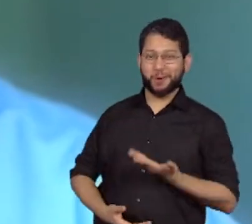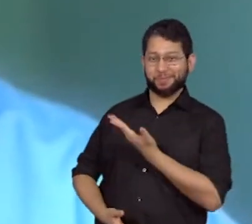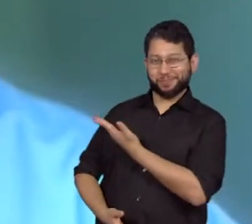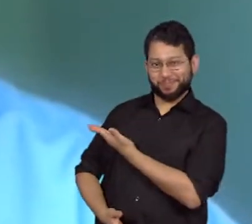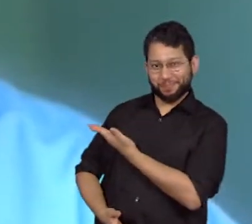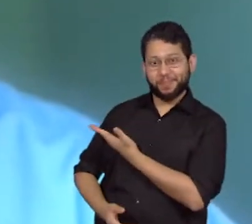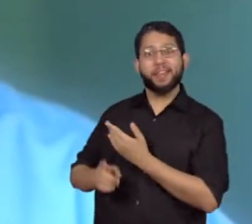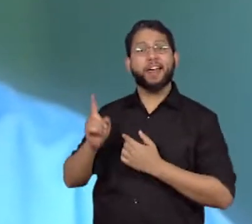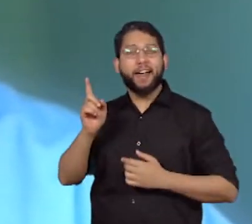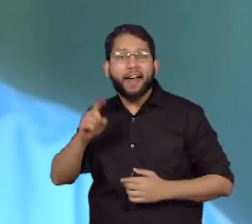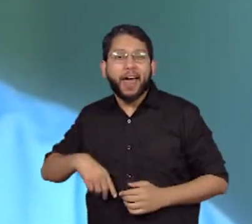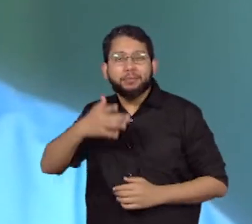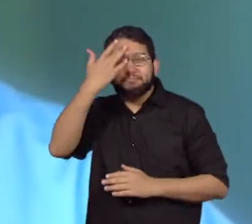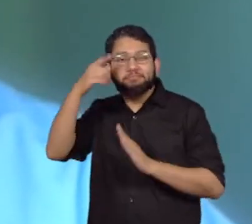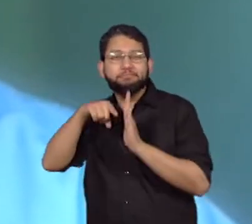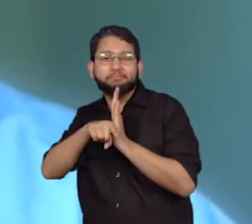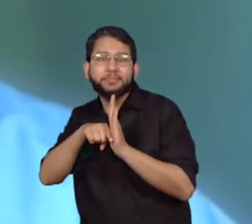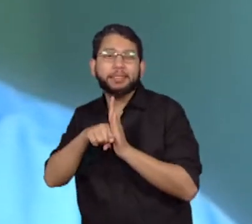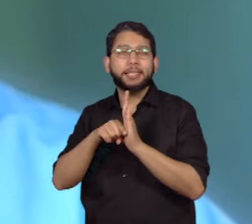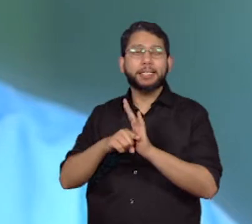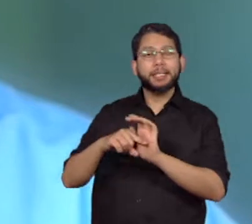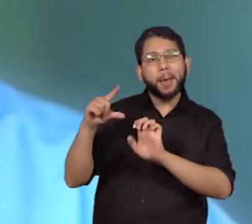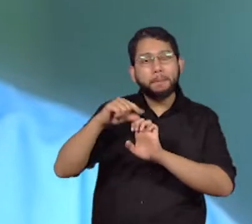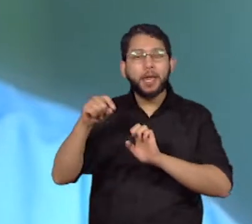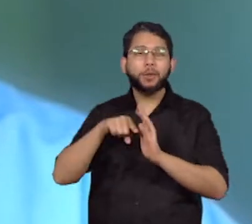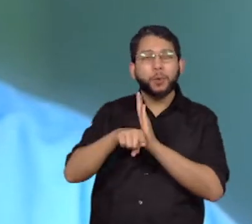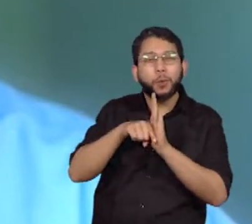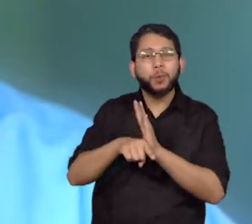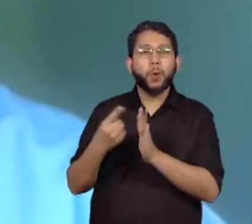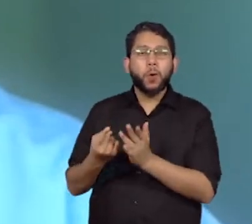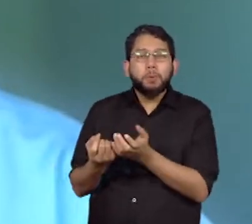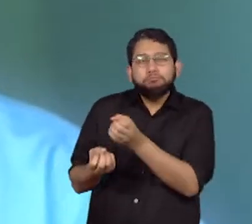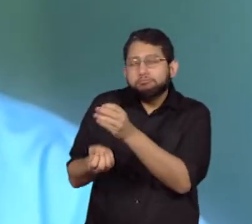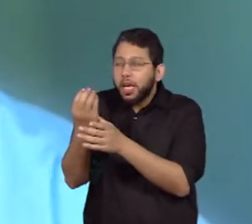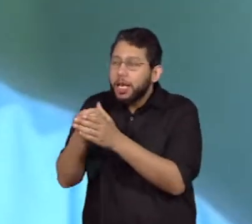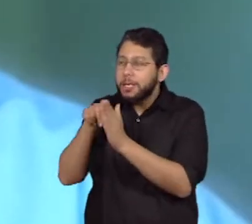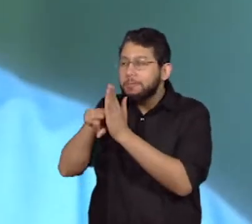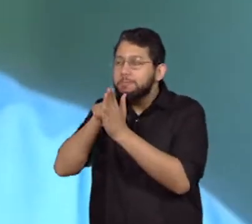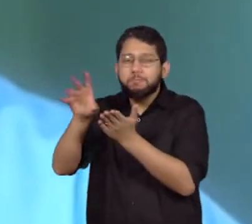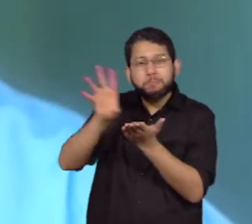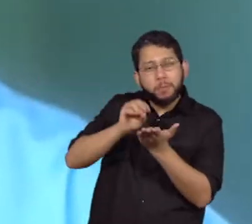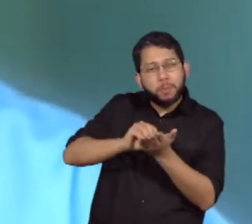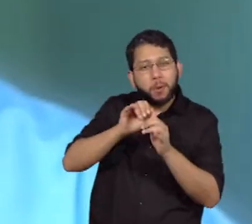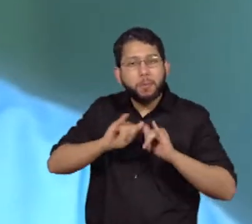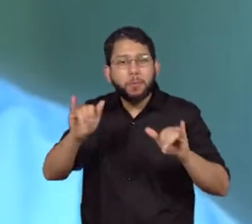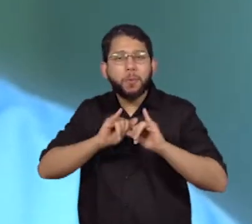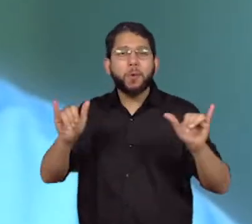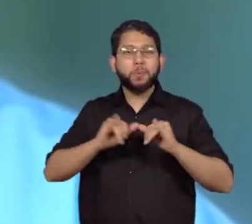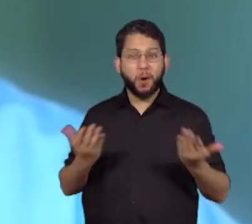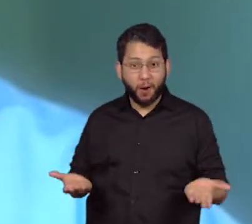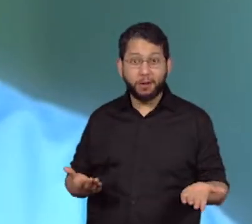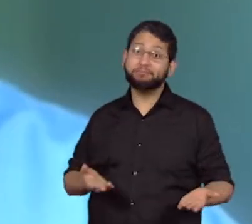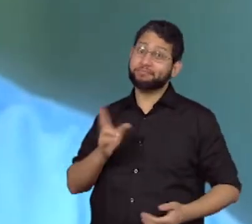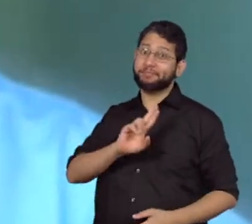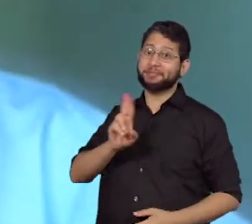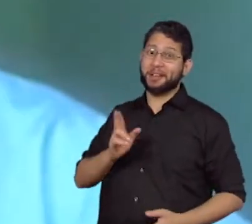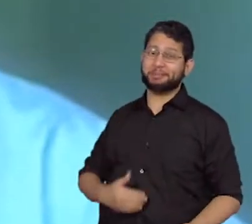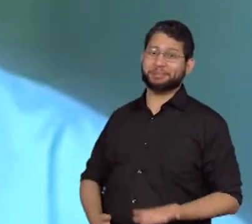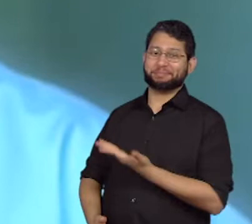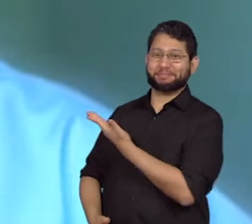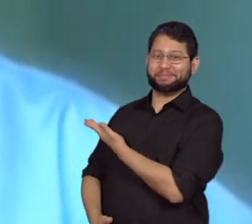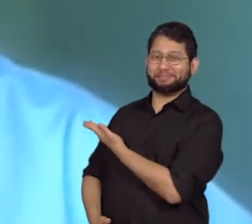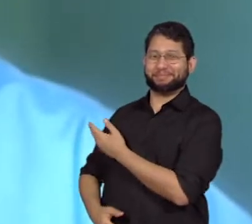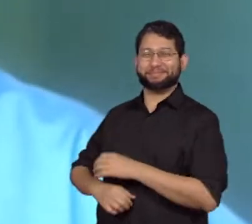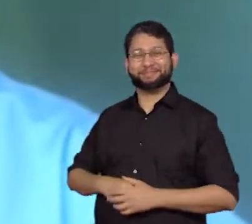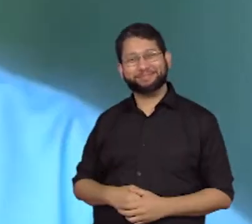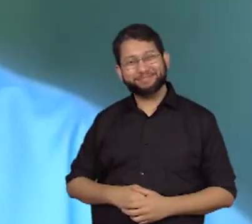consultor, colunista, empreendedor e produtor de conteúdo para mídias digitais, Guilherme Ravache. Olá, tudo bom? Eu sou Guilherme